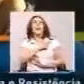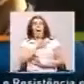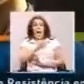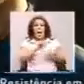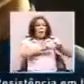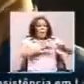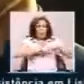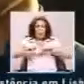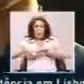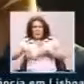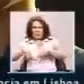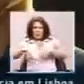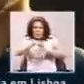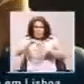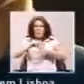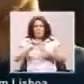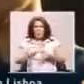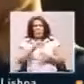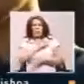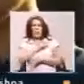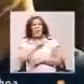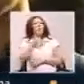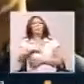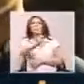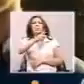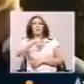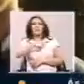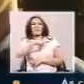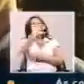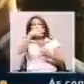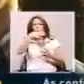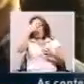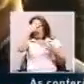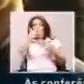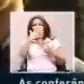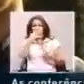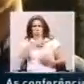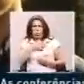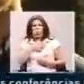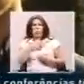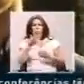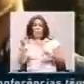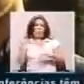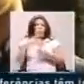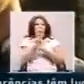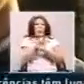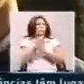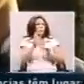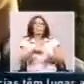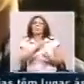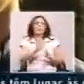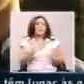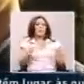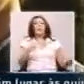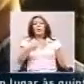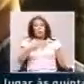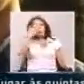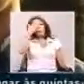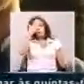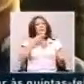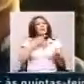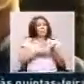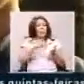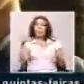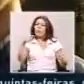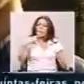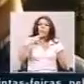que passam ao lado da praxe e que devem ser incentivadas. Eu concordo com uma coisa